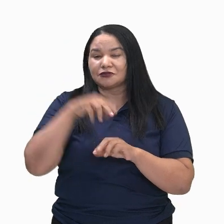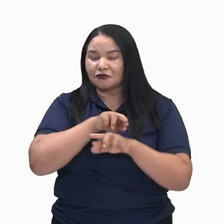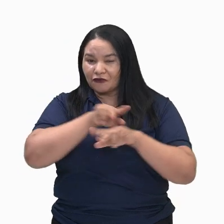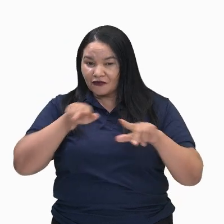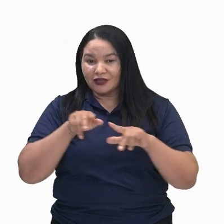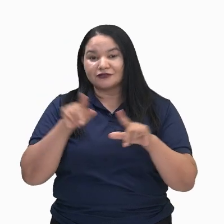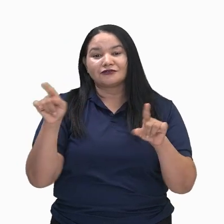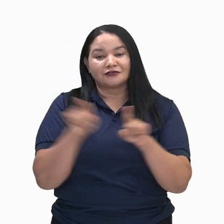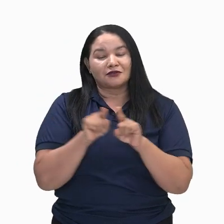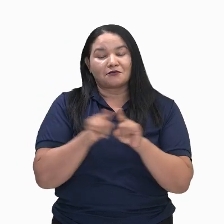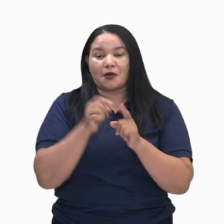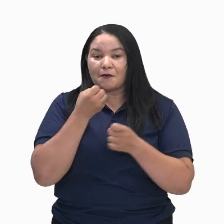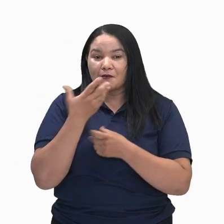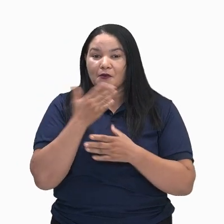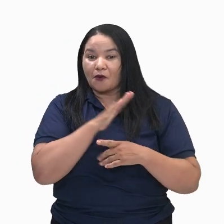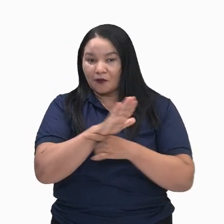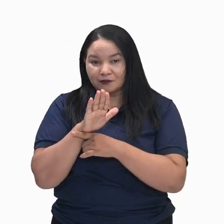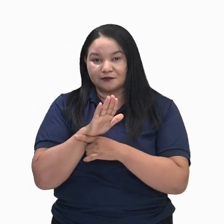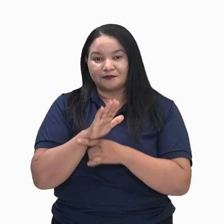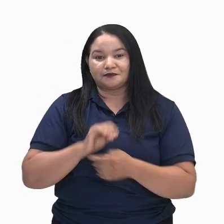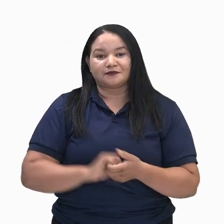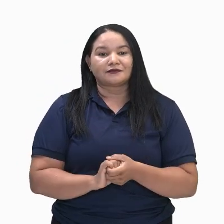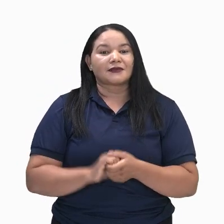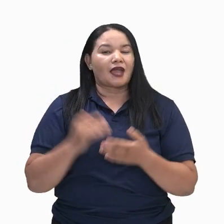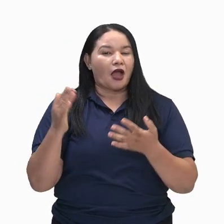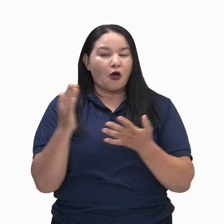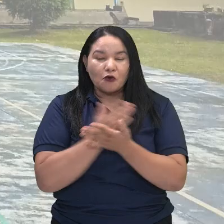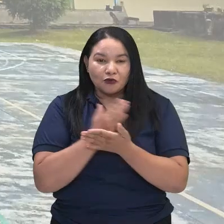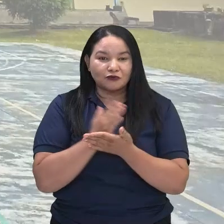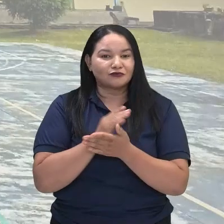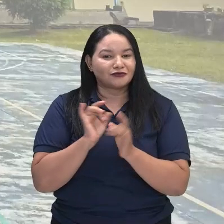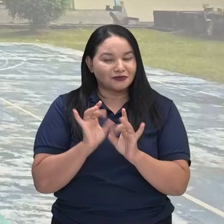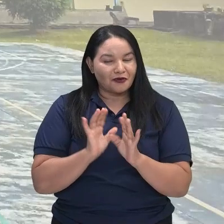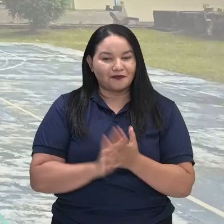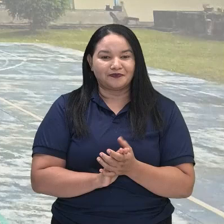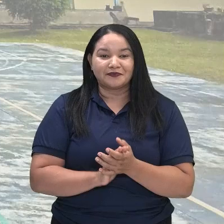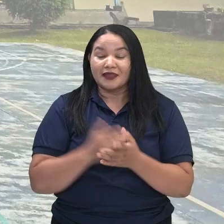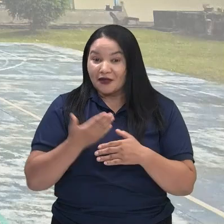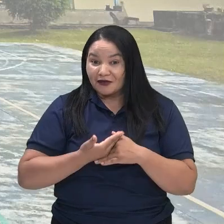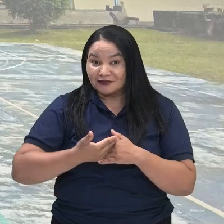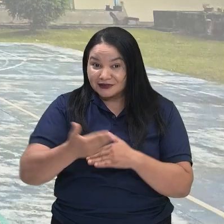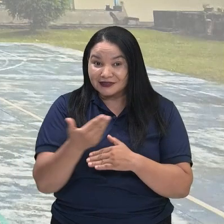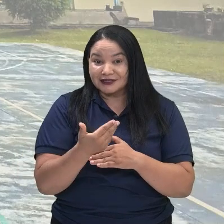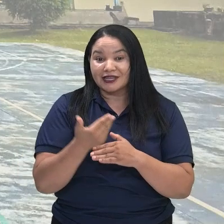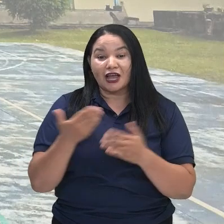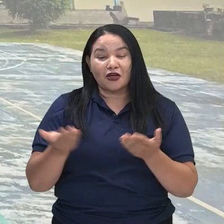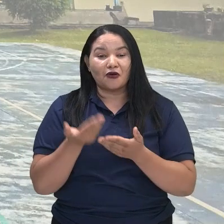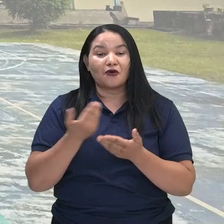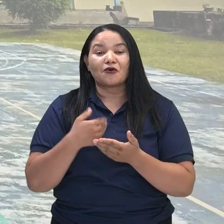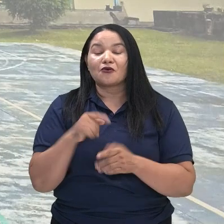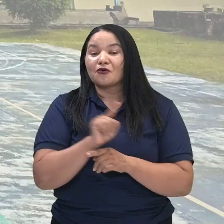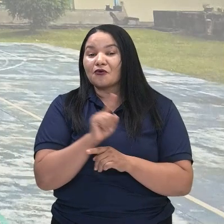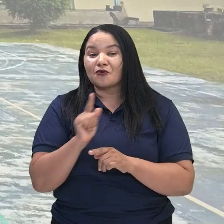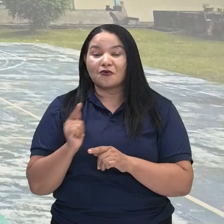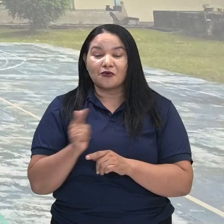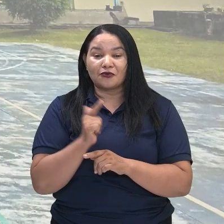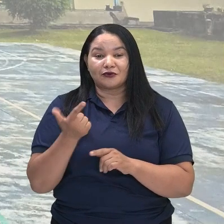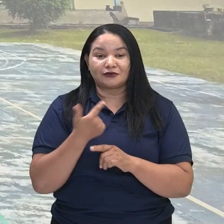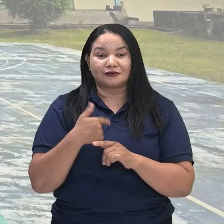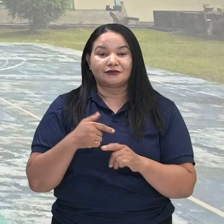Então, esses somente são alguns, tá bom? Prosseguindo a nossa revisão, vamos adentrando aí a nossa aula de